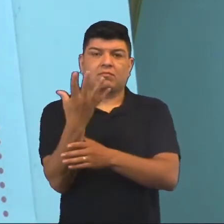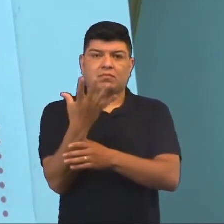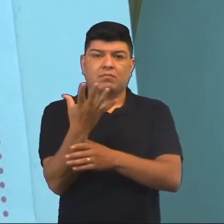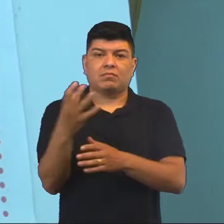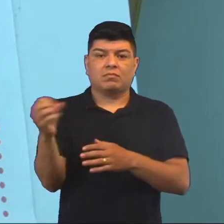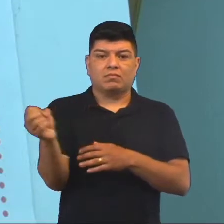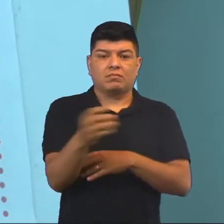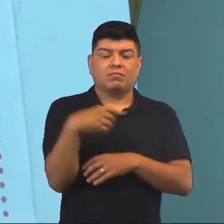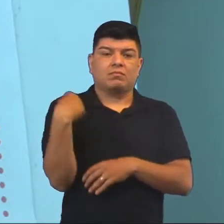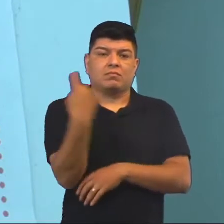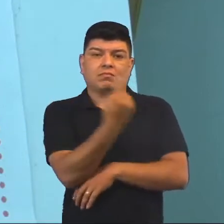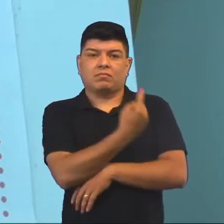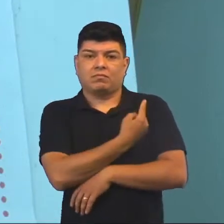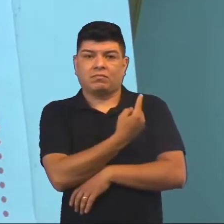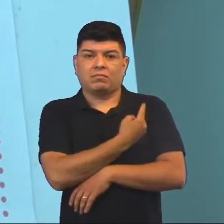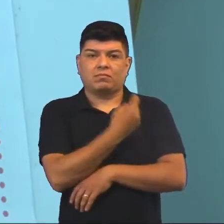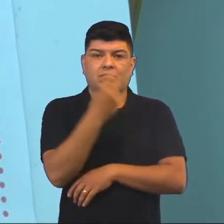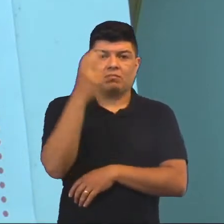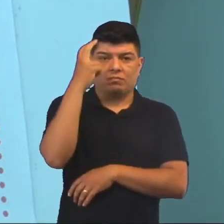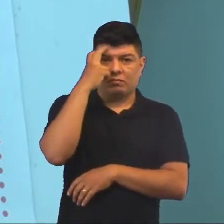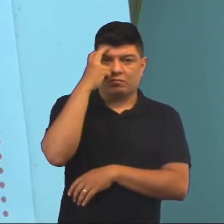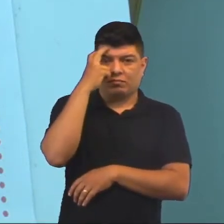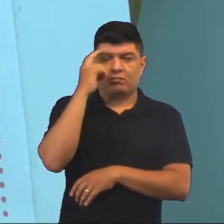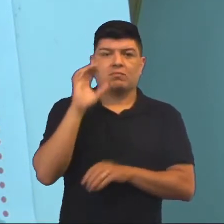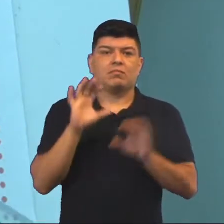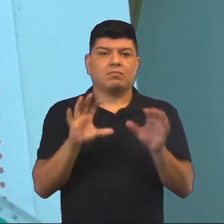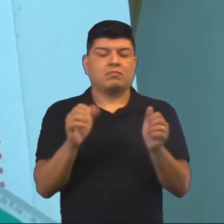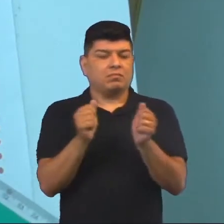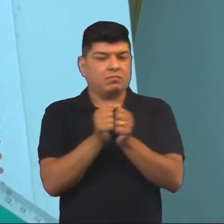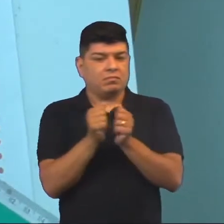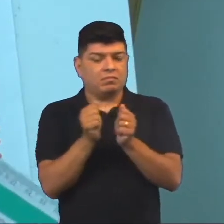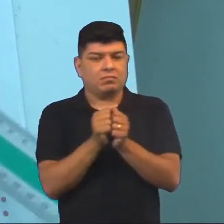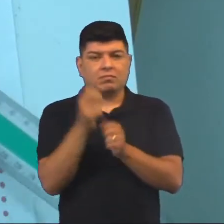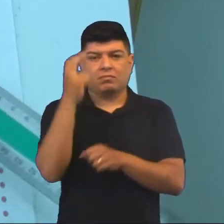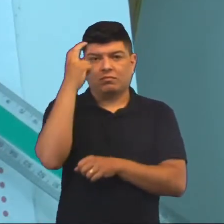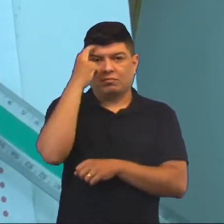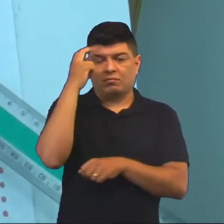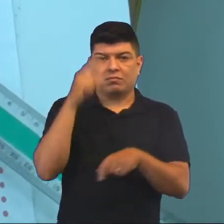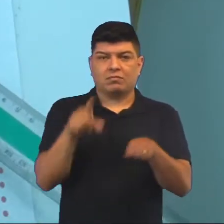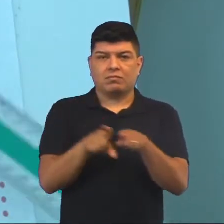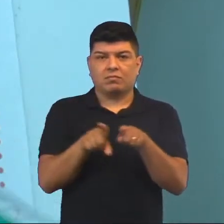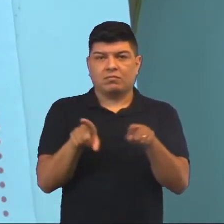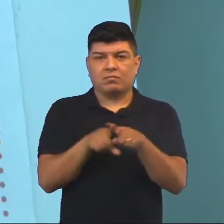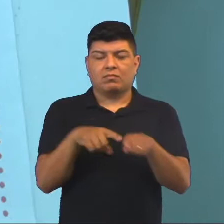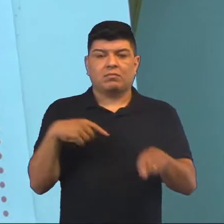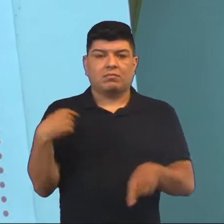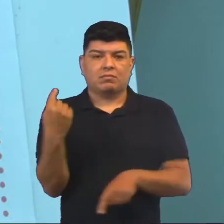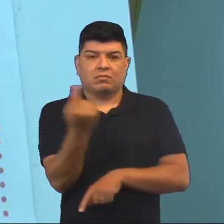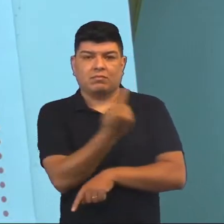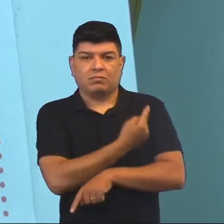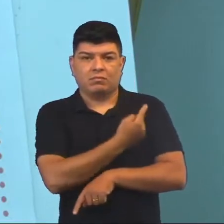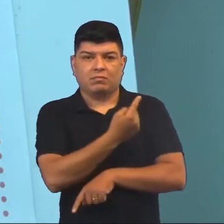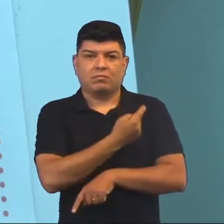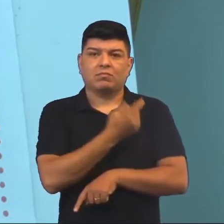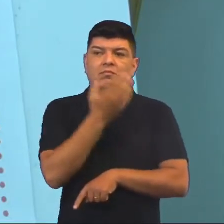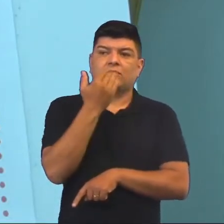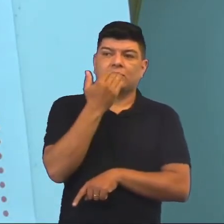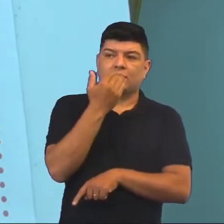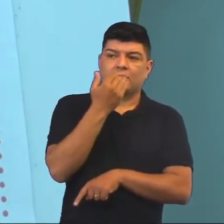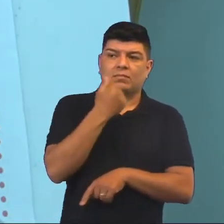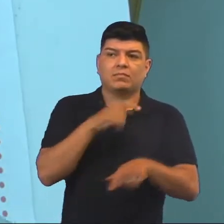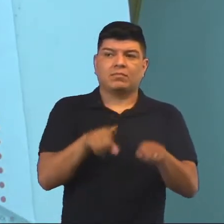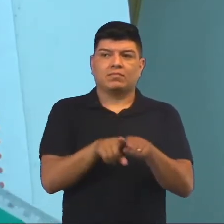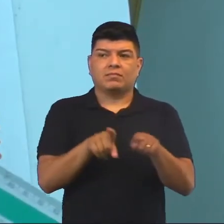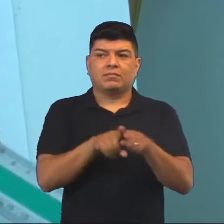formaram nossa cultura. Faz parte dessa cultura a nossa